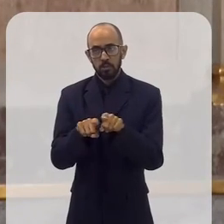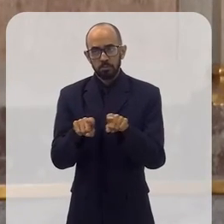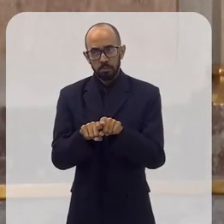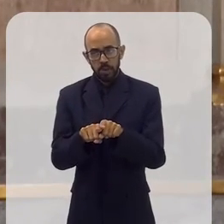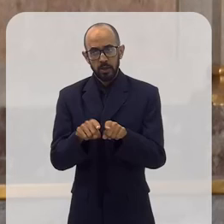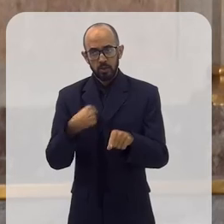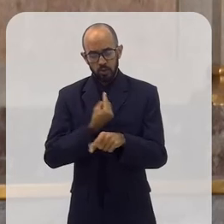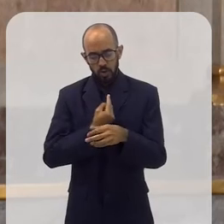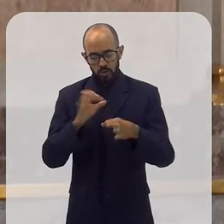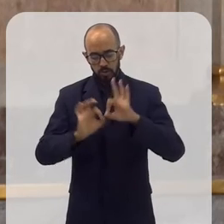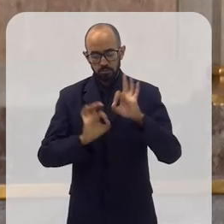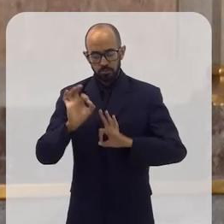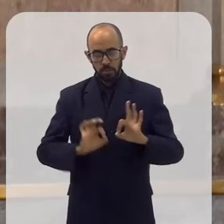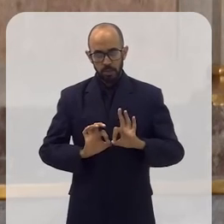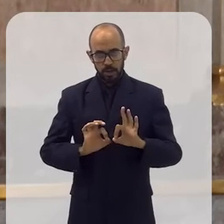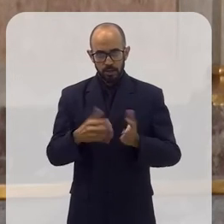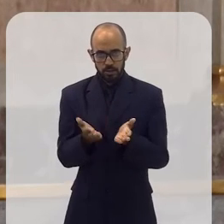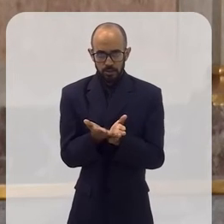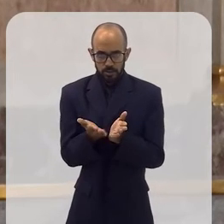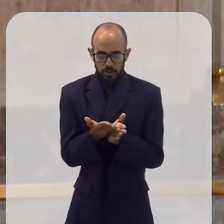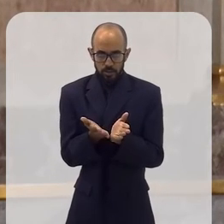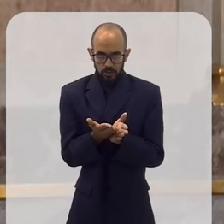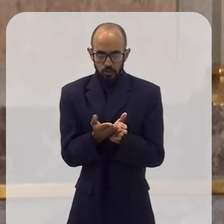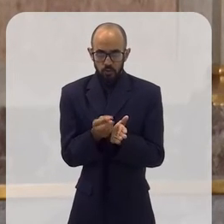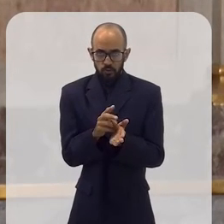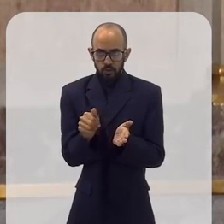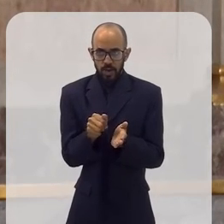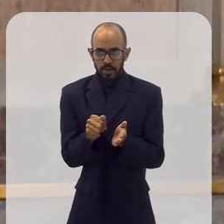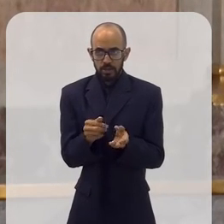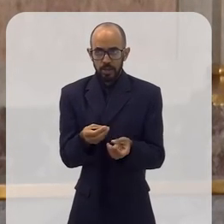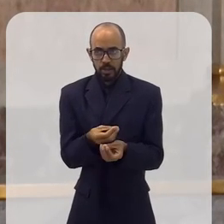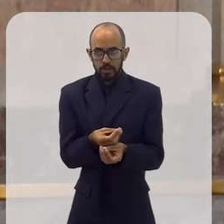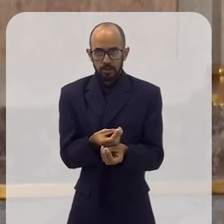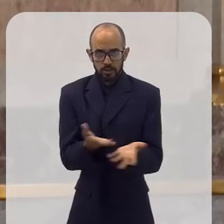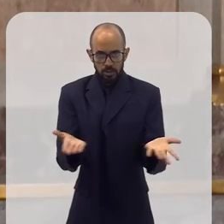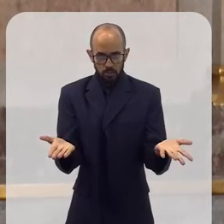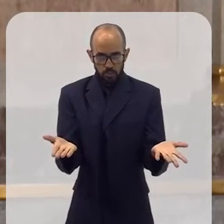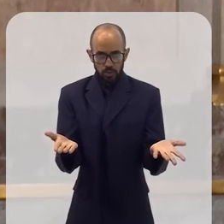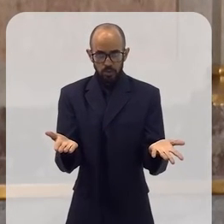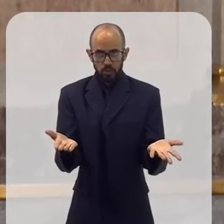eles estamos preparando esse livro, que vai ser